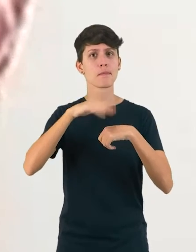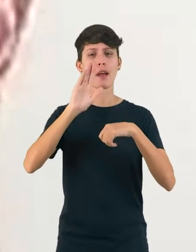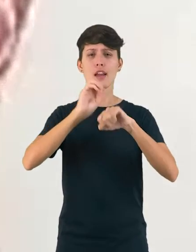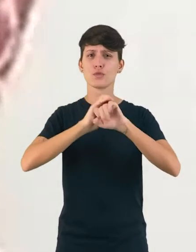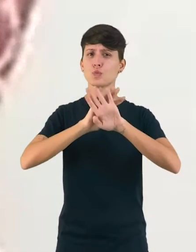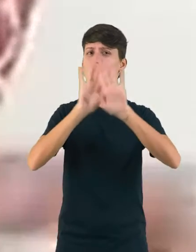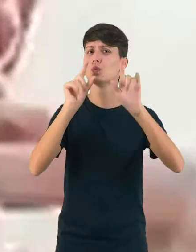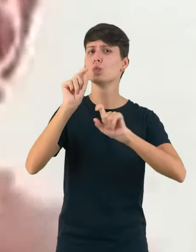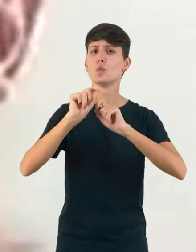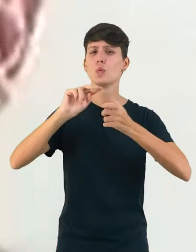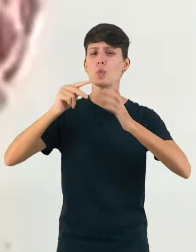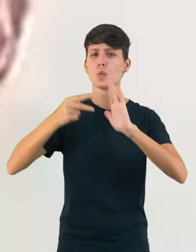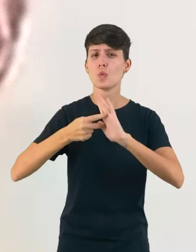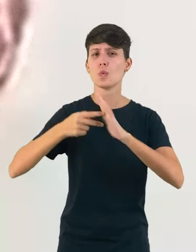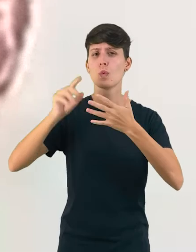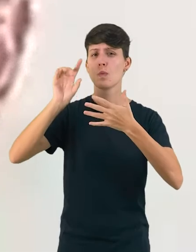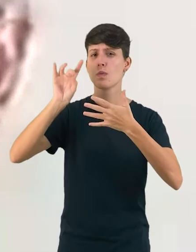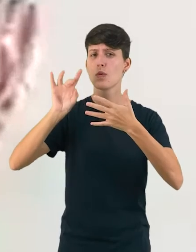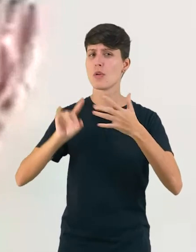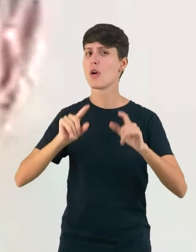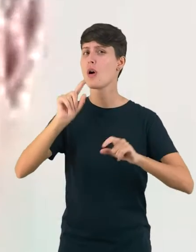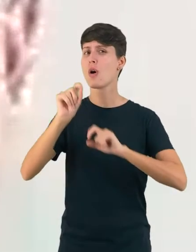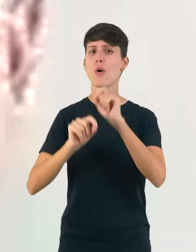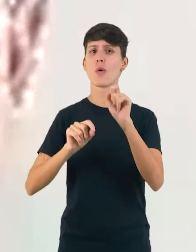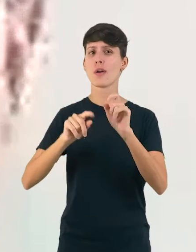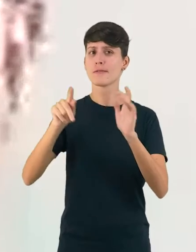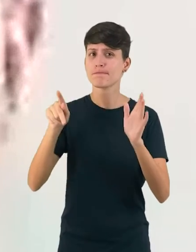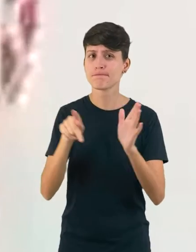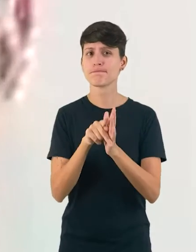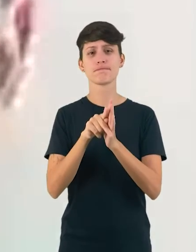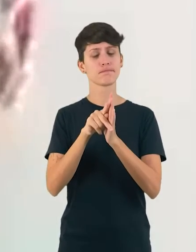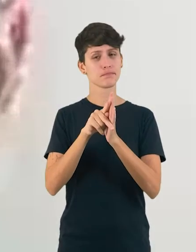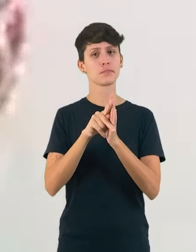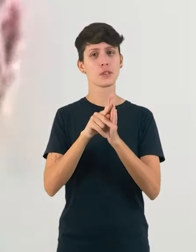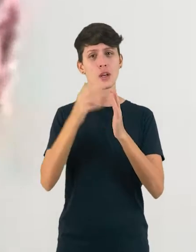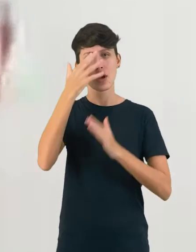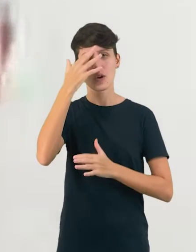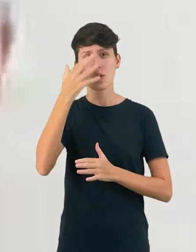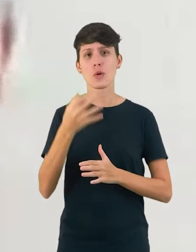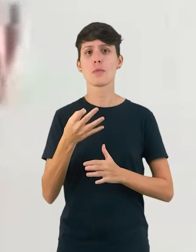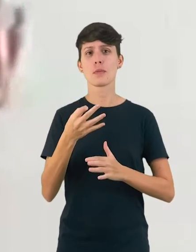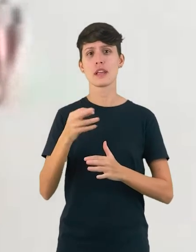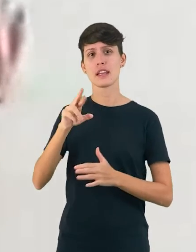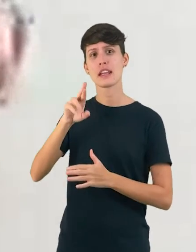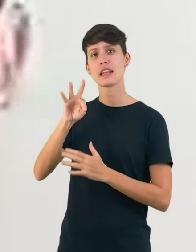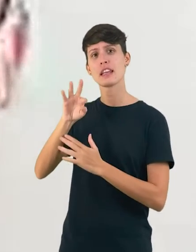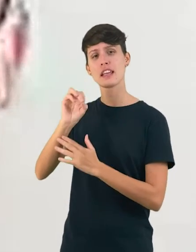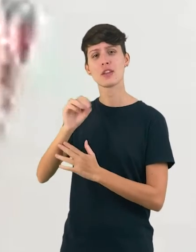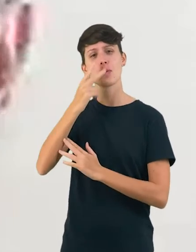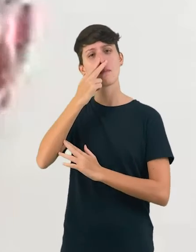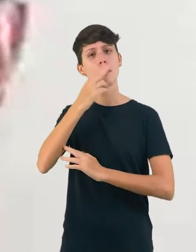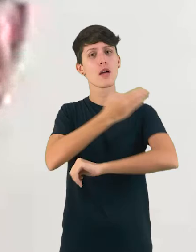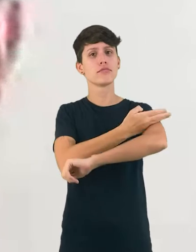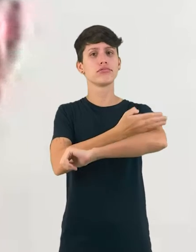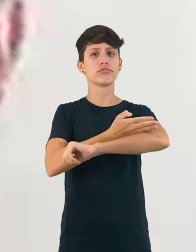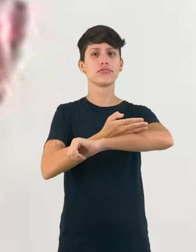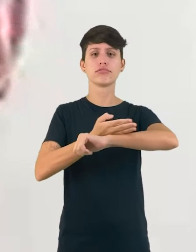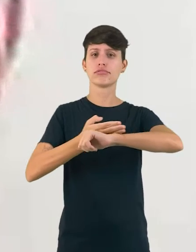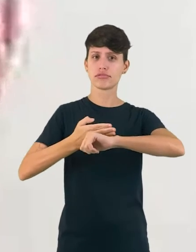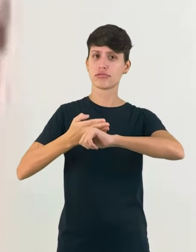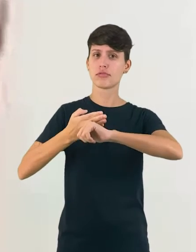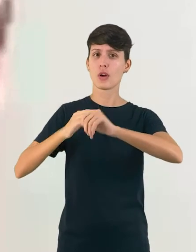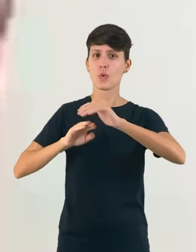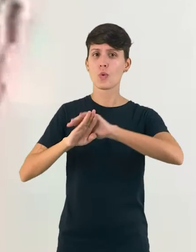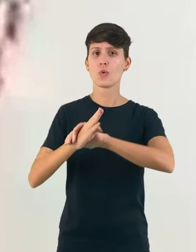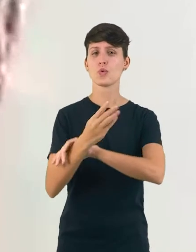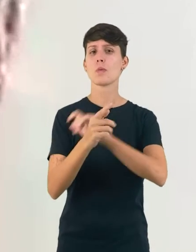a gente não consegue ter mais uma clareza do que está sendo entendido